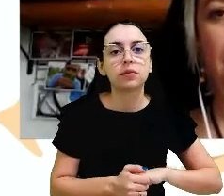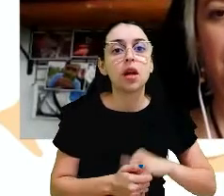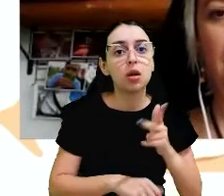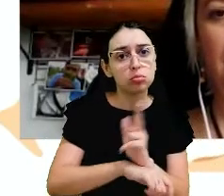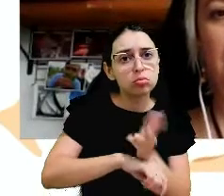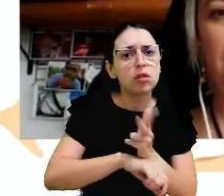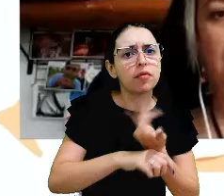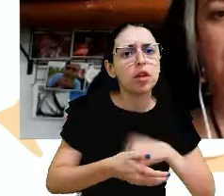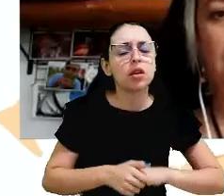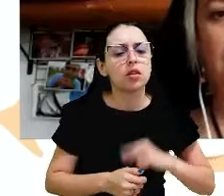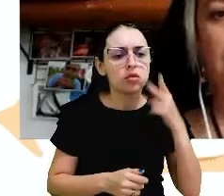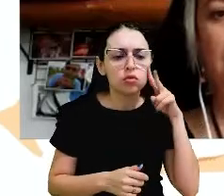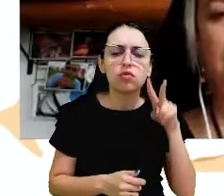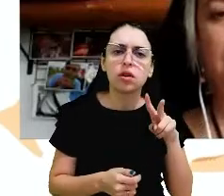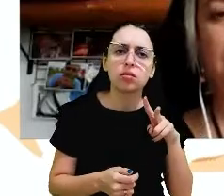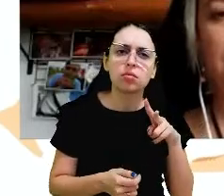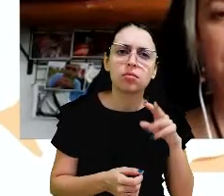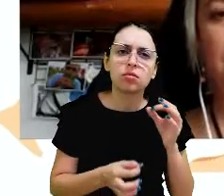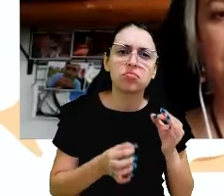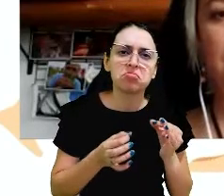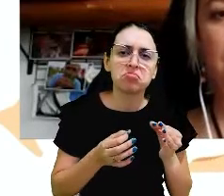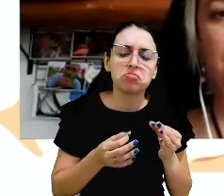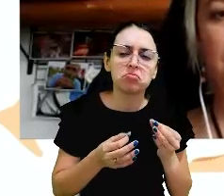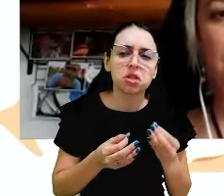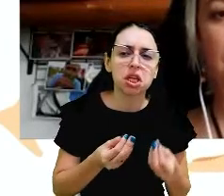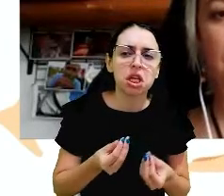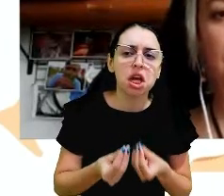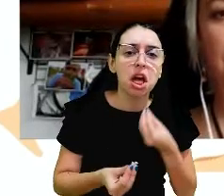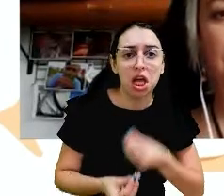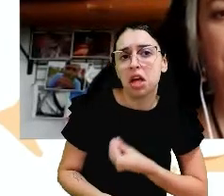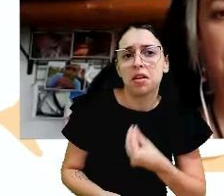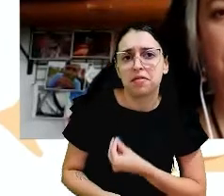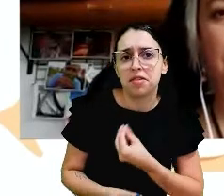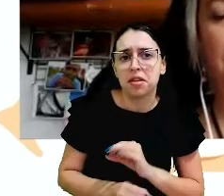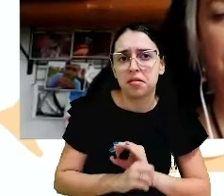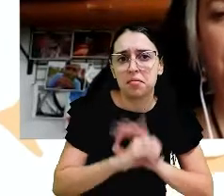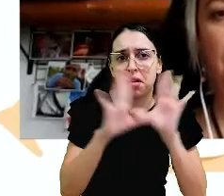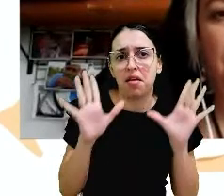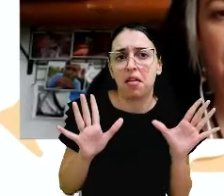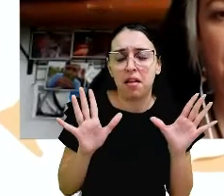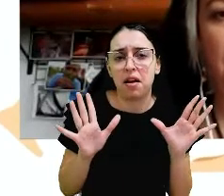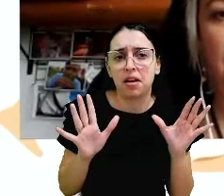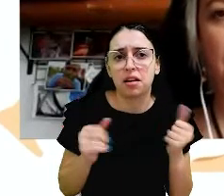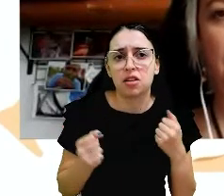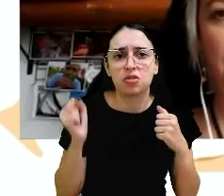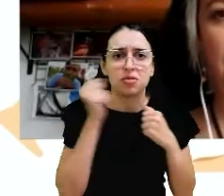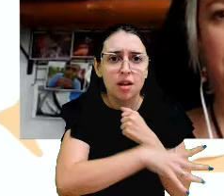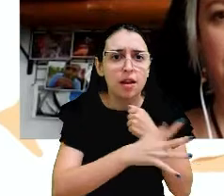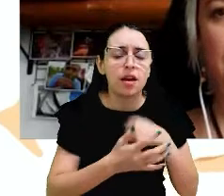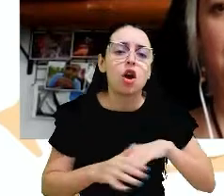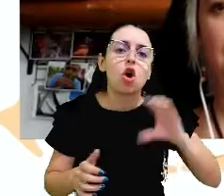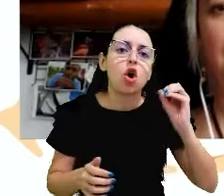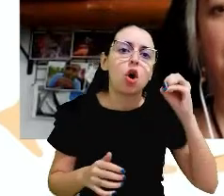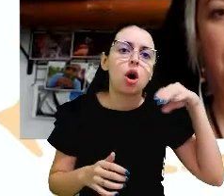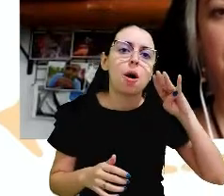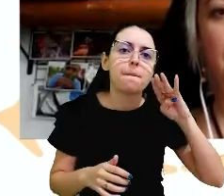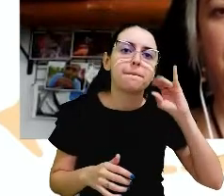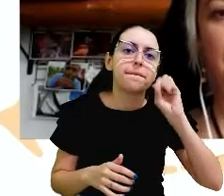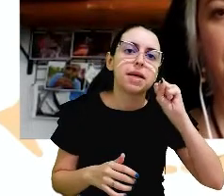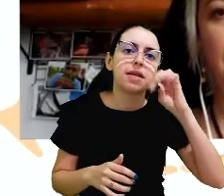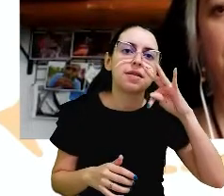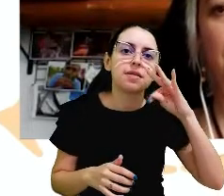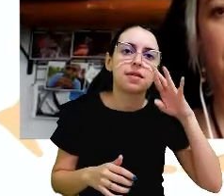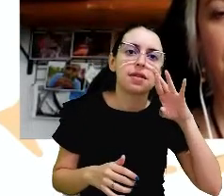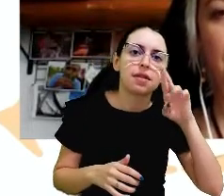pudemos observar a situação muito caracterizada de violência obstétrica, em